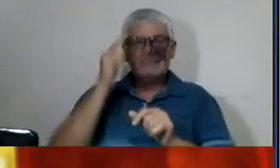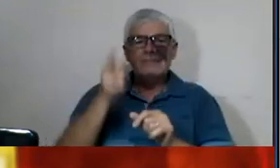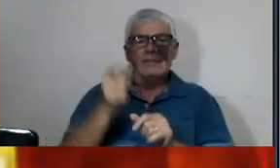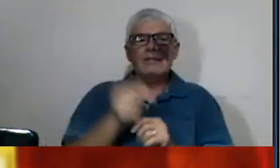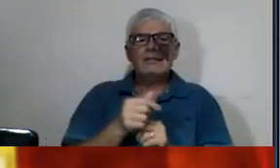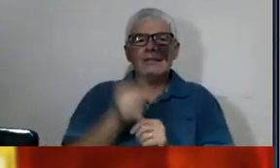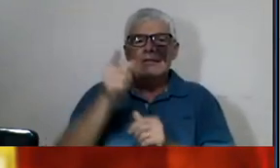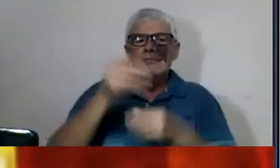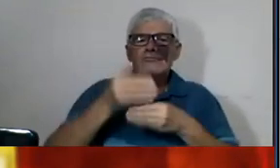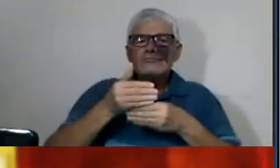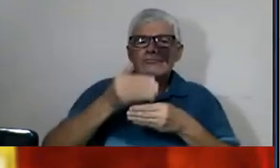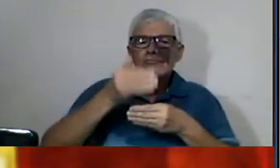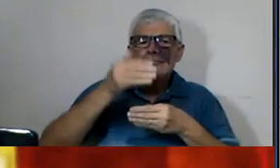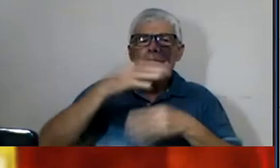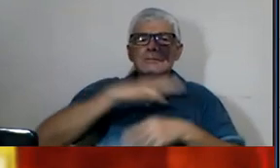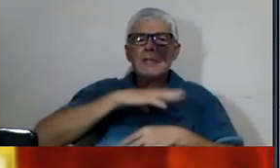Amém.